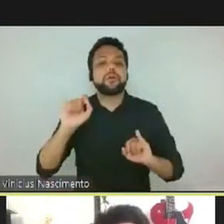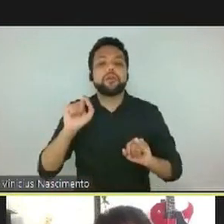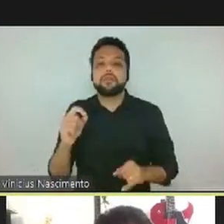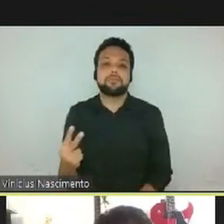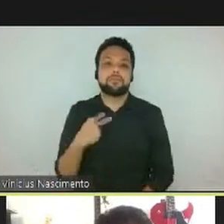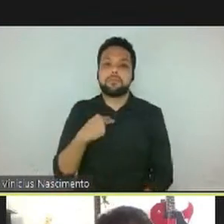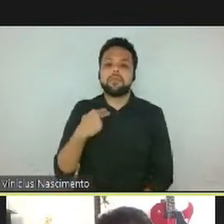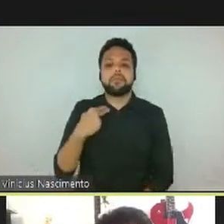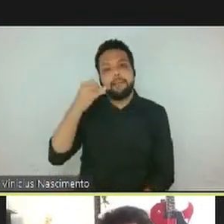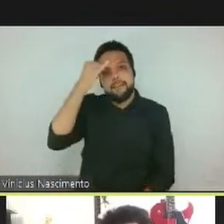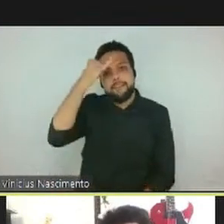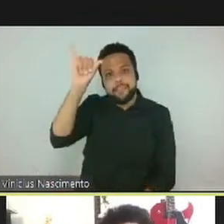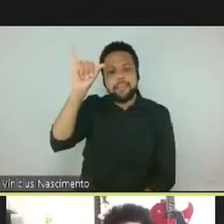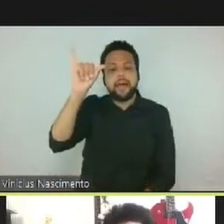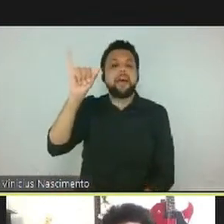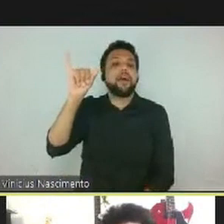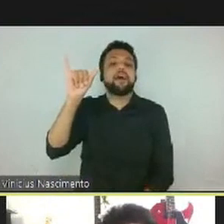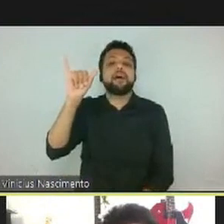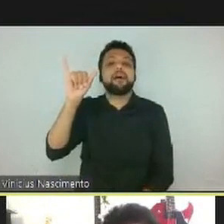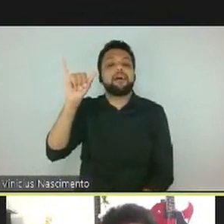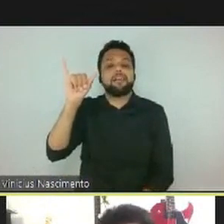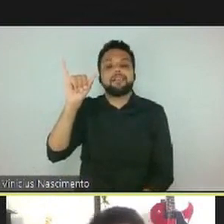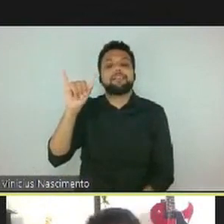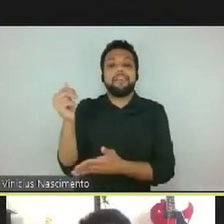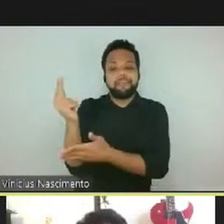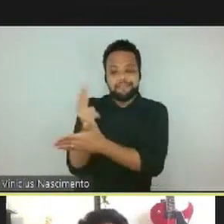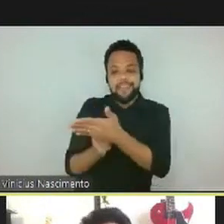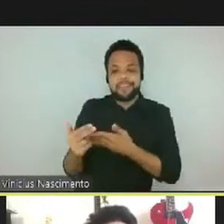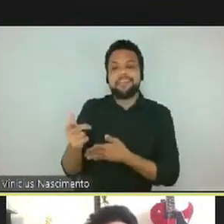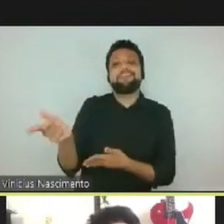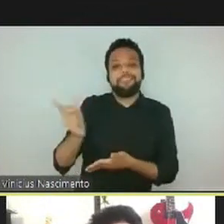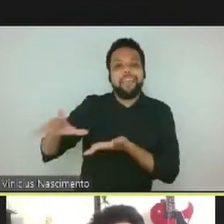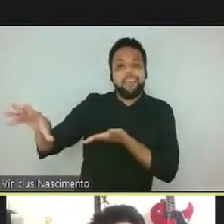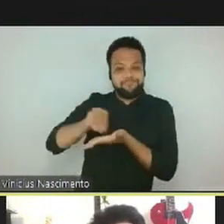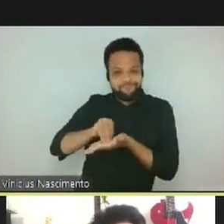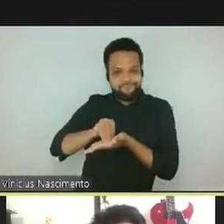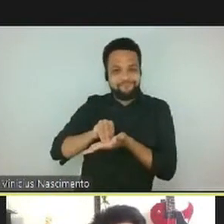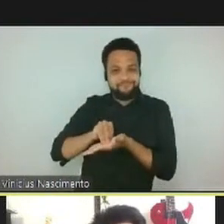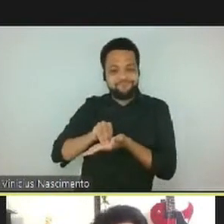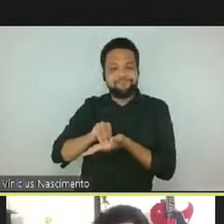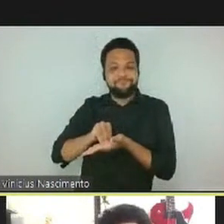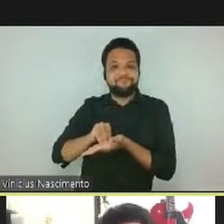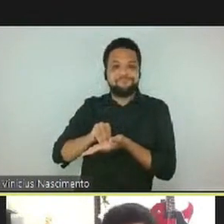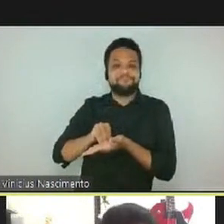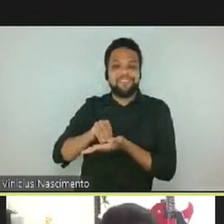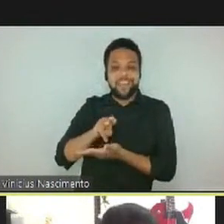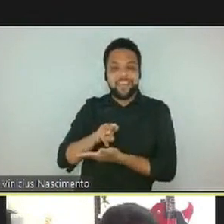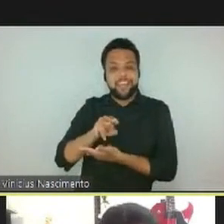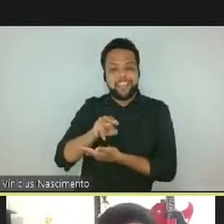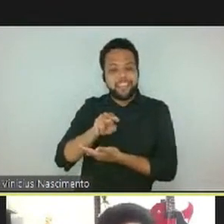caráter mimético, né? O caráter figurativo que essa linguagem vai trazer, né?